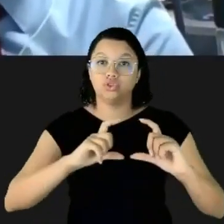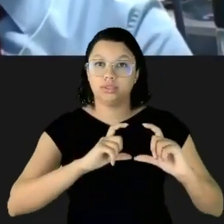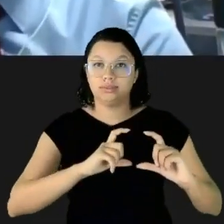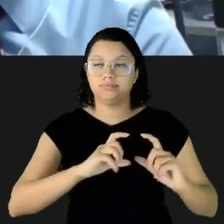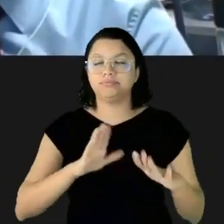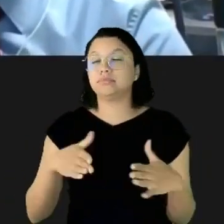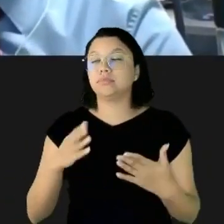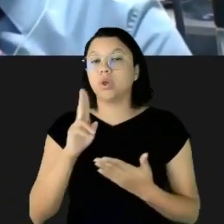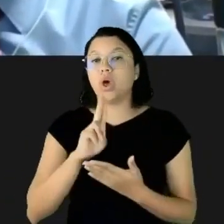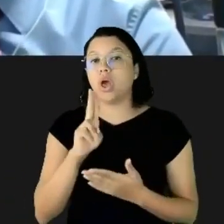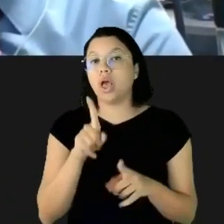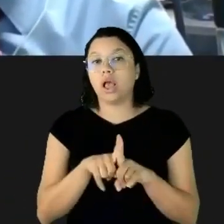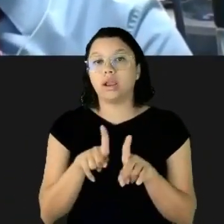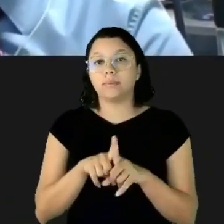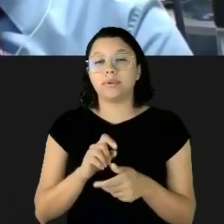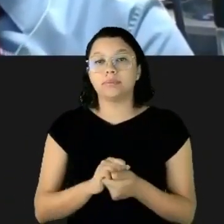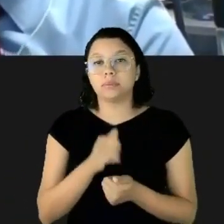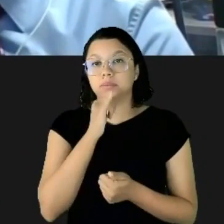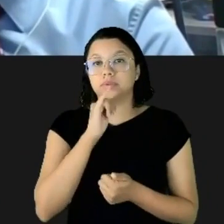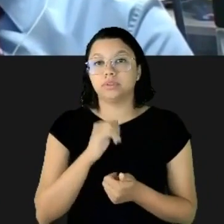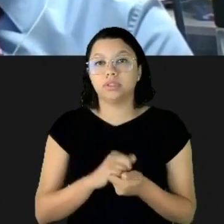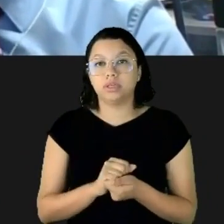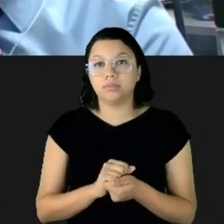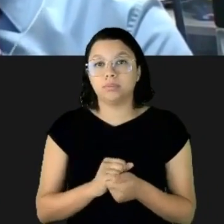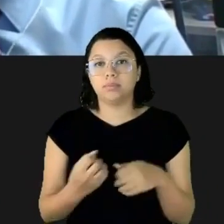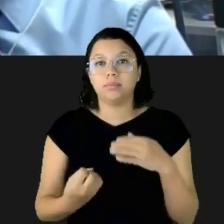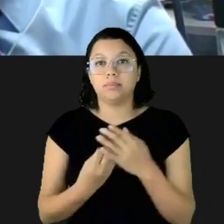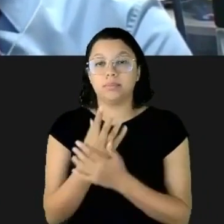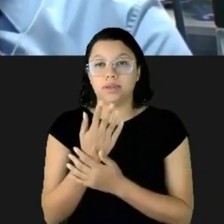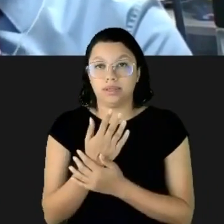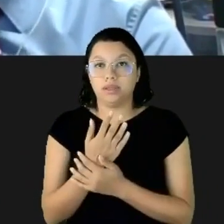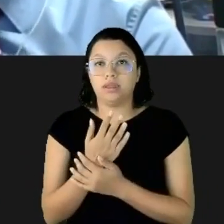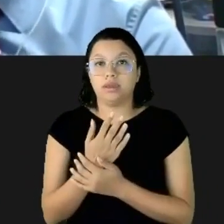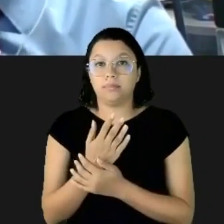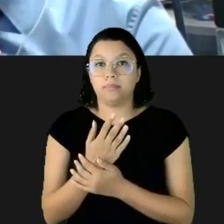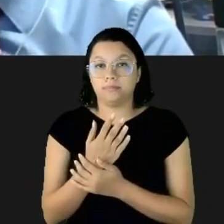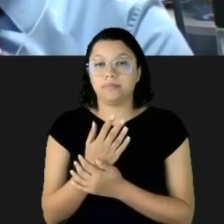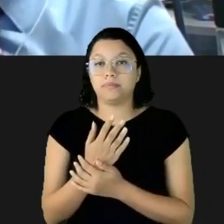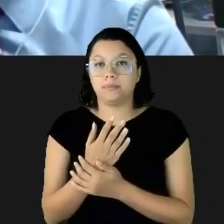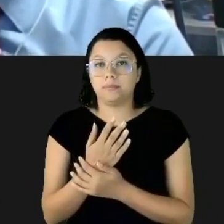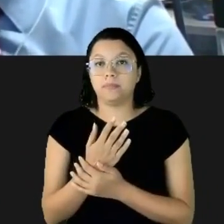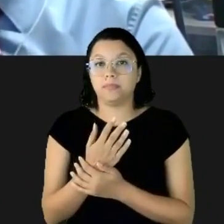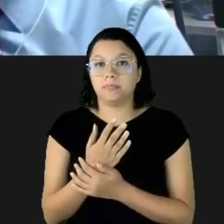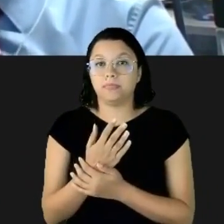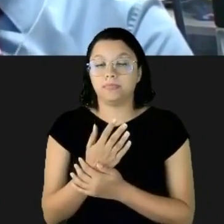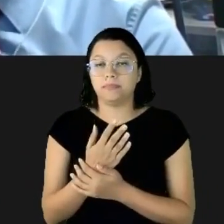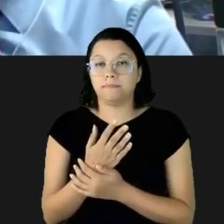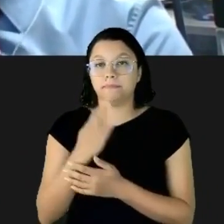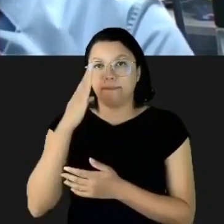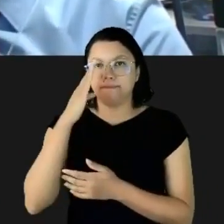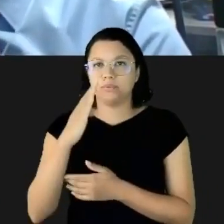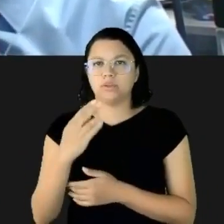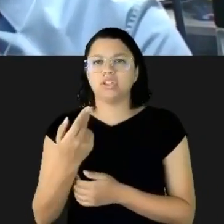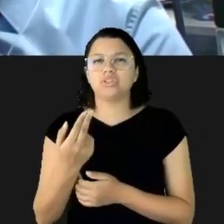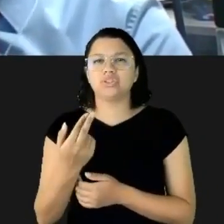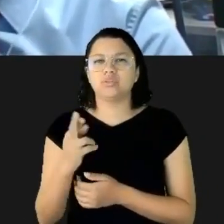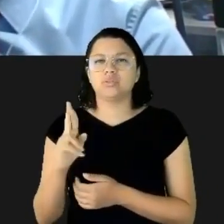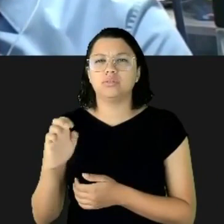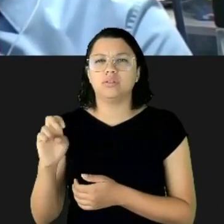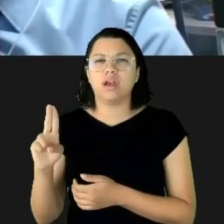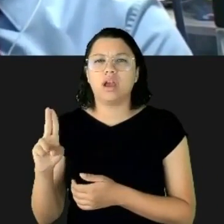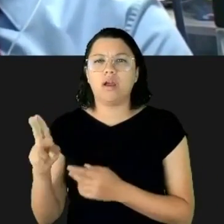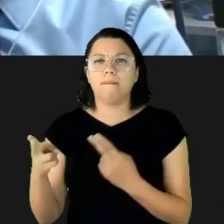isso também serve por exemplo para prioridades como réu preso